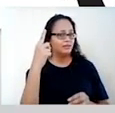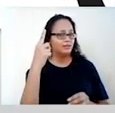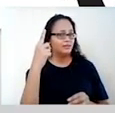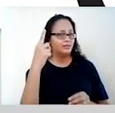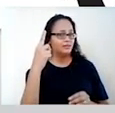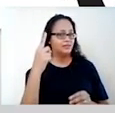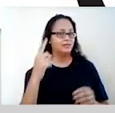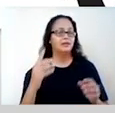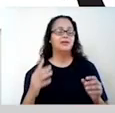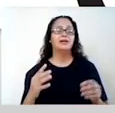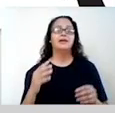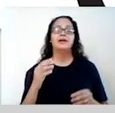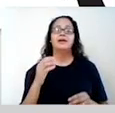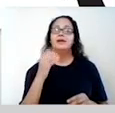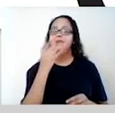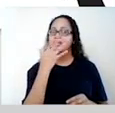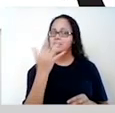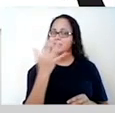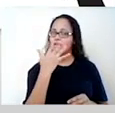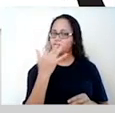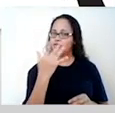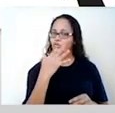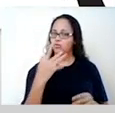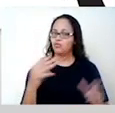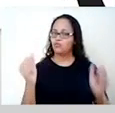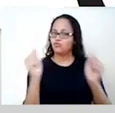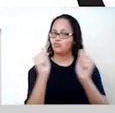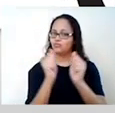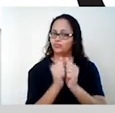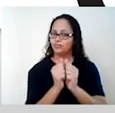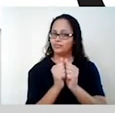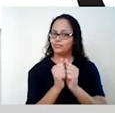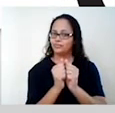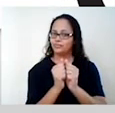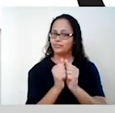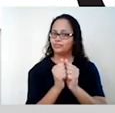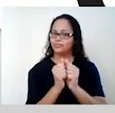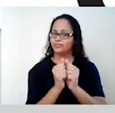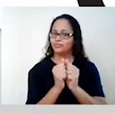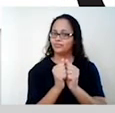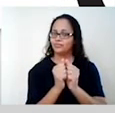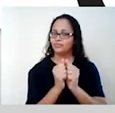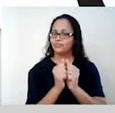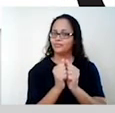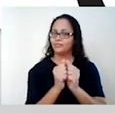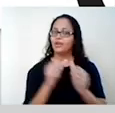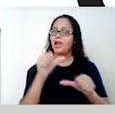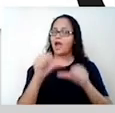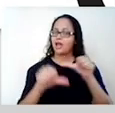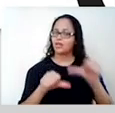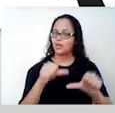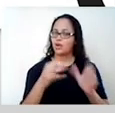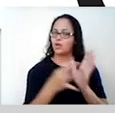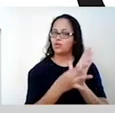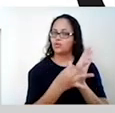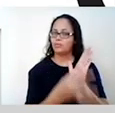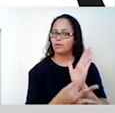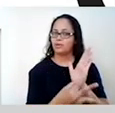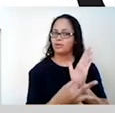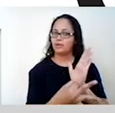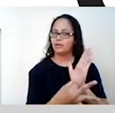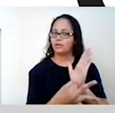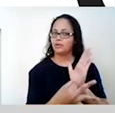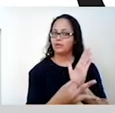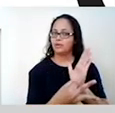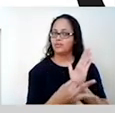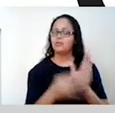como se estivesse dando o produto algo novo, diferente, único, tá? Então, a troca de opiniões leva, sim, a uma produção